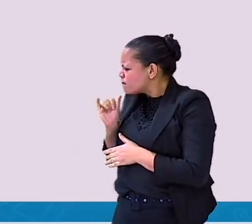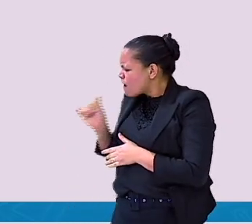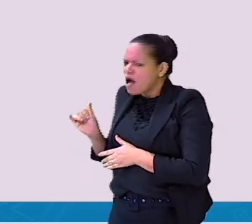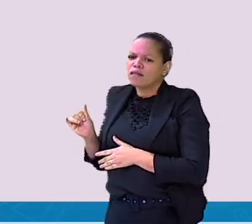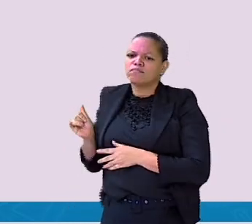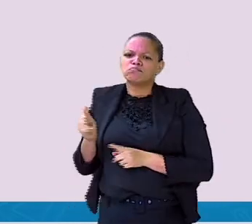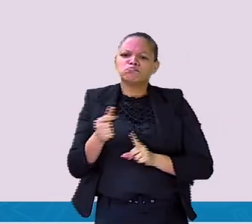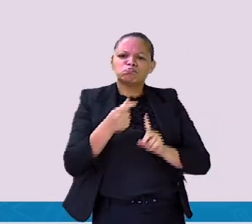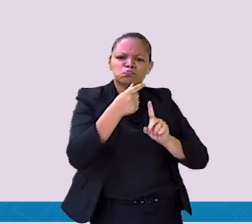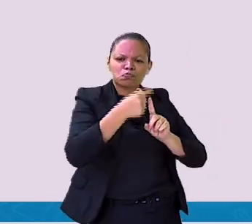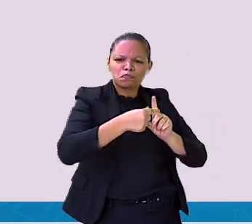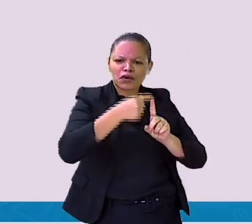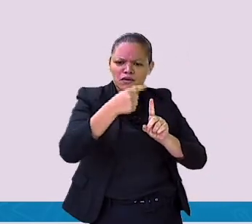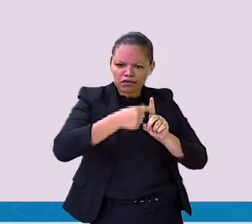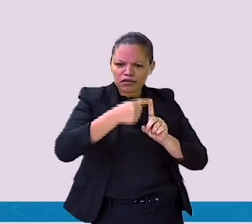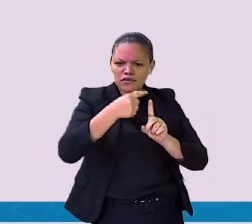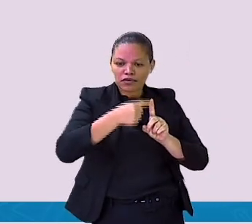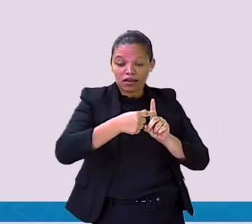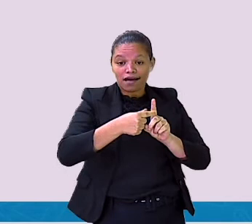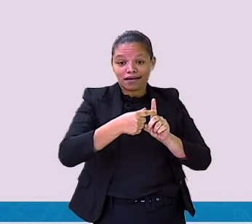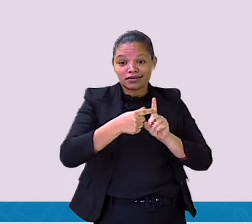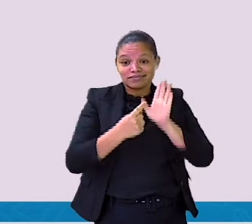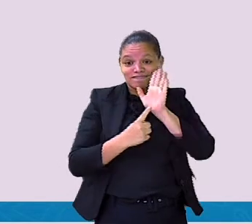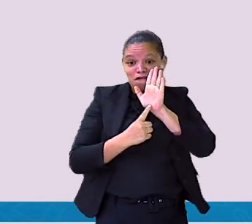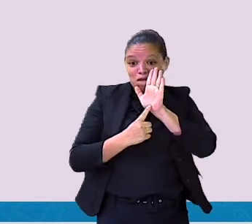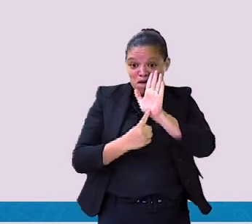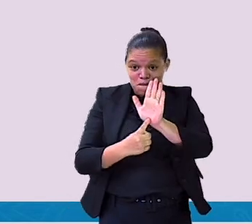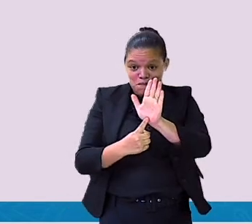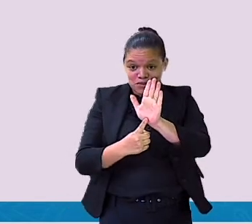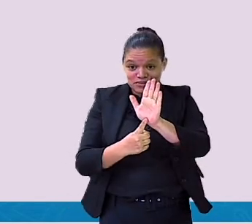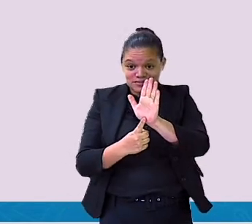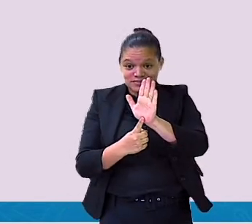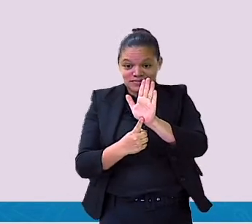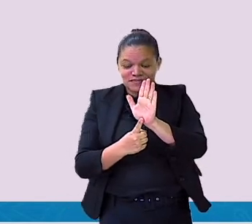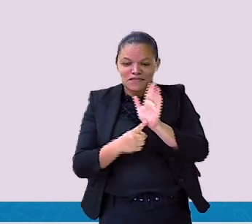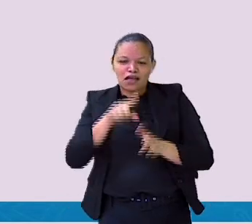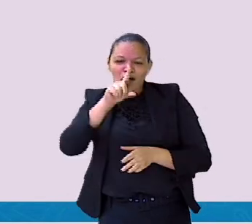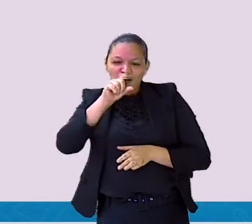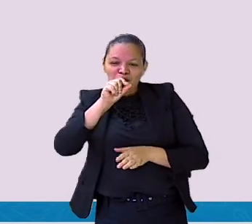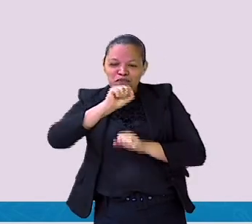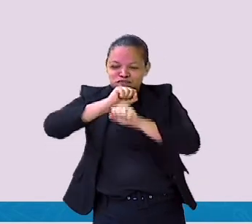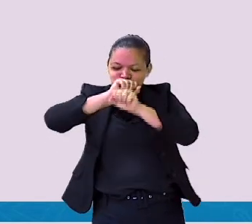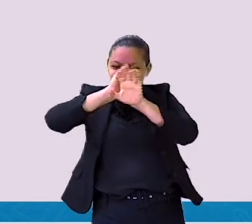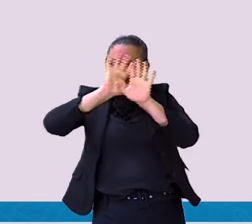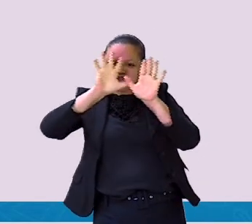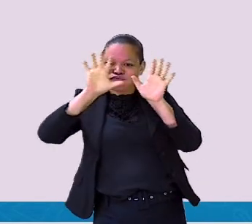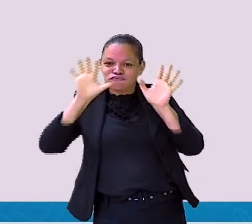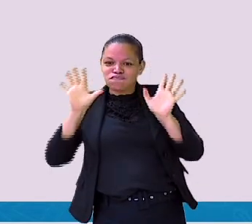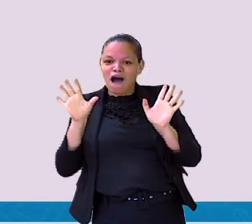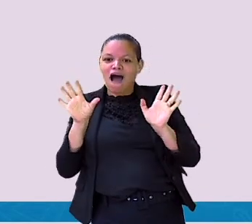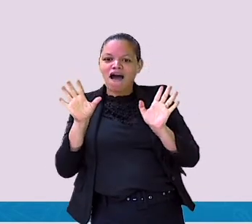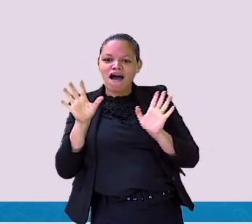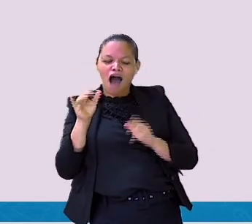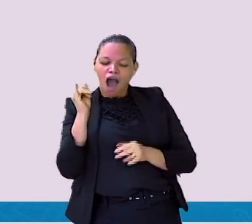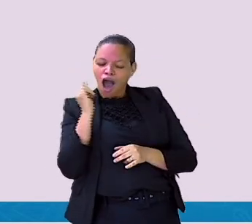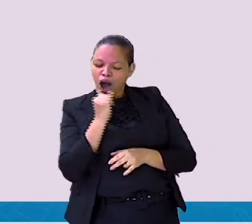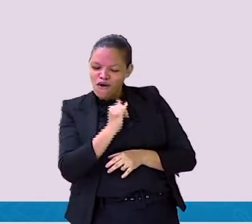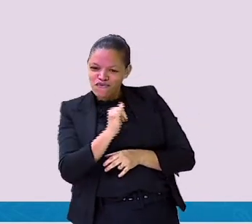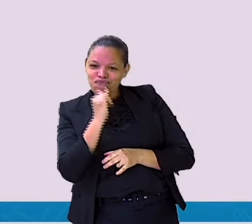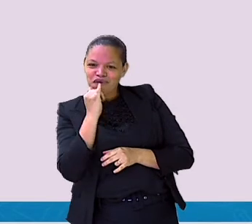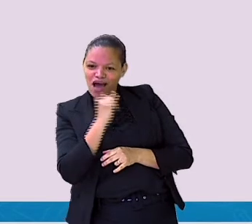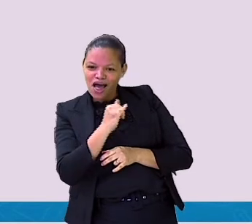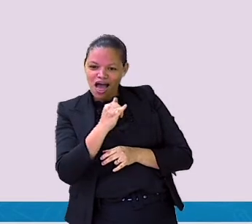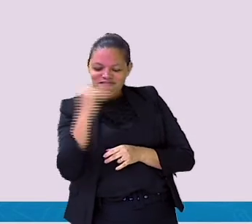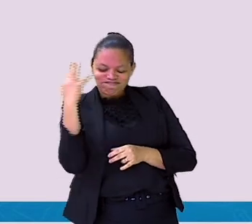um trecho do pavão falando, ó. Como sou belo, vejam